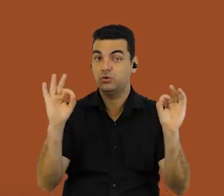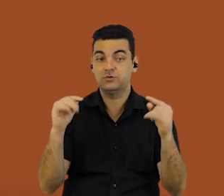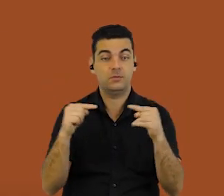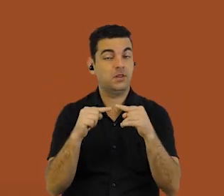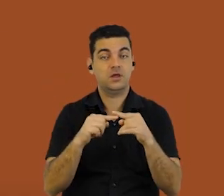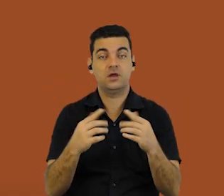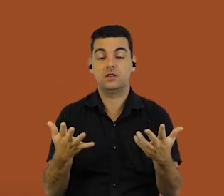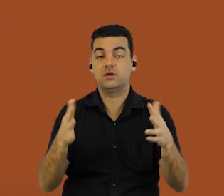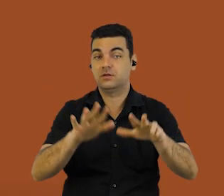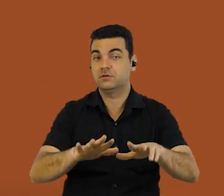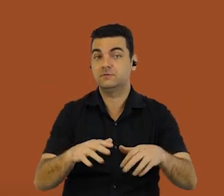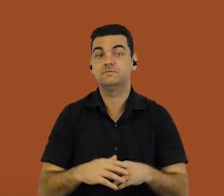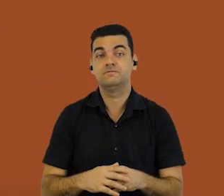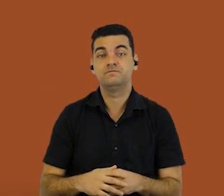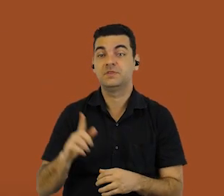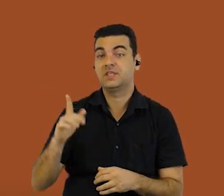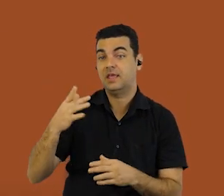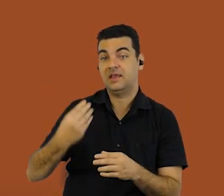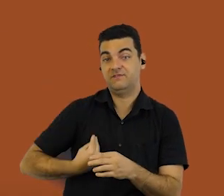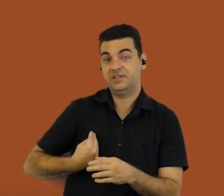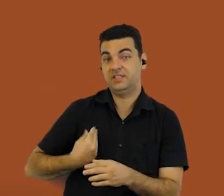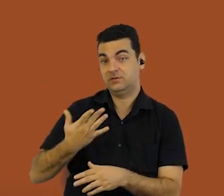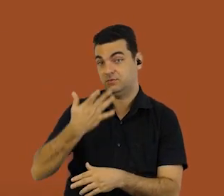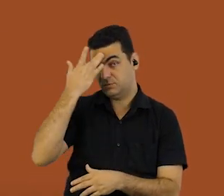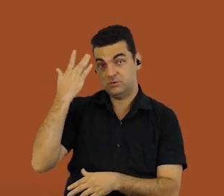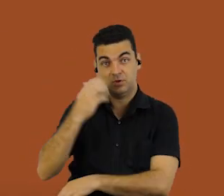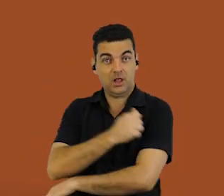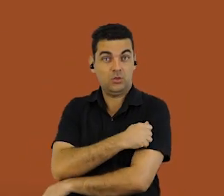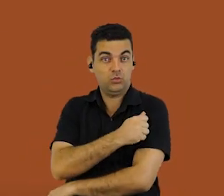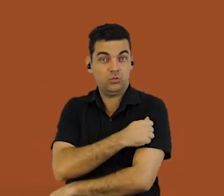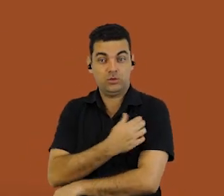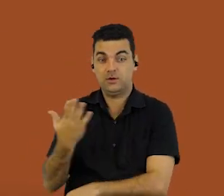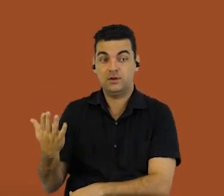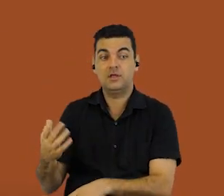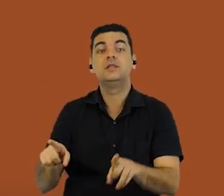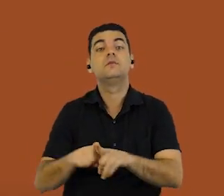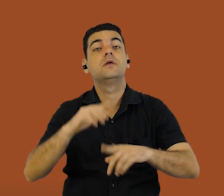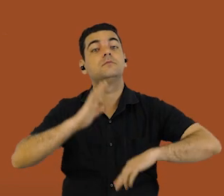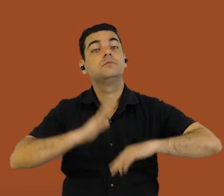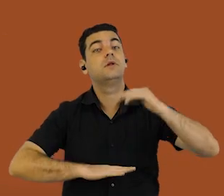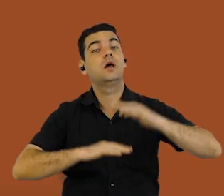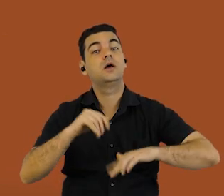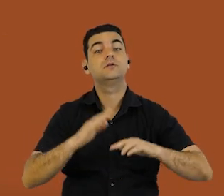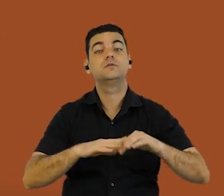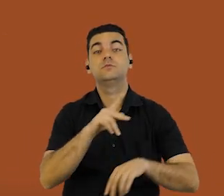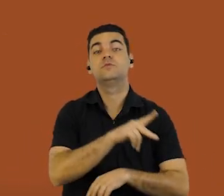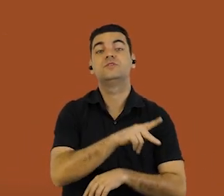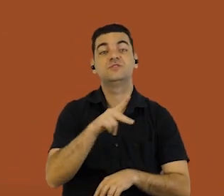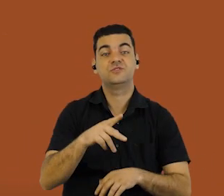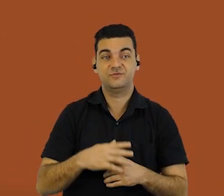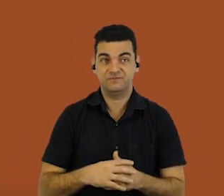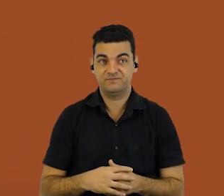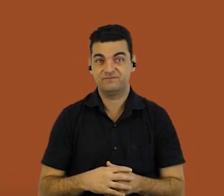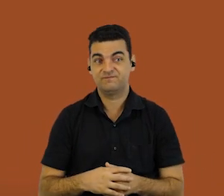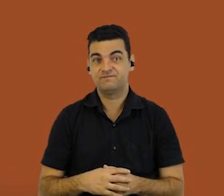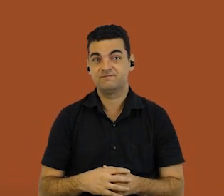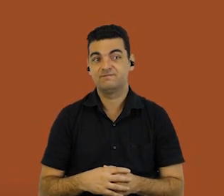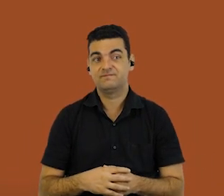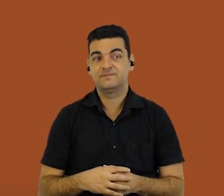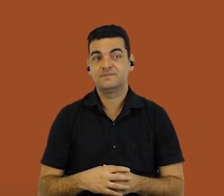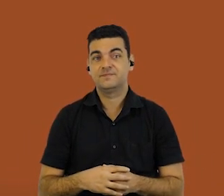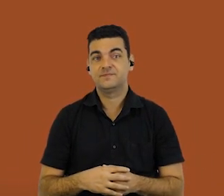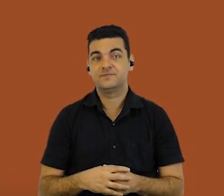grandes, tanto na vida dos estudantes quanto nas práticas de muitos profissionais, né? Assim, que